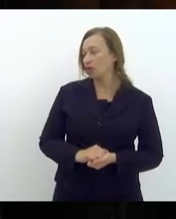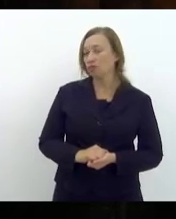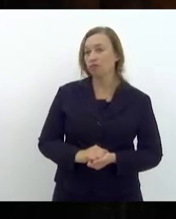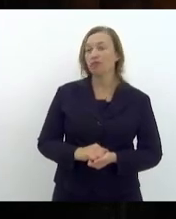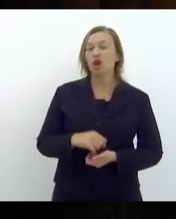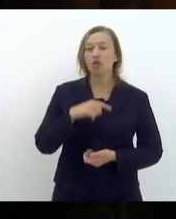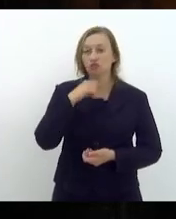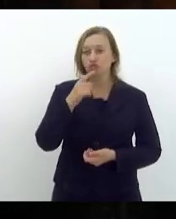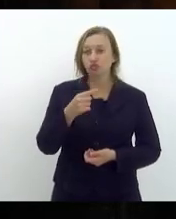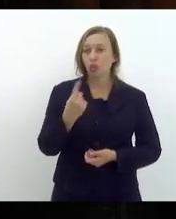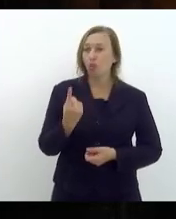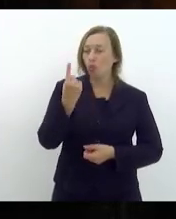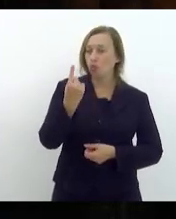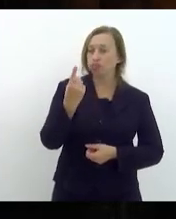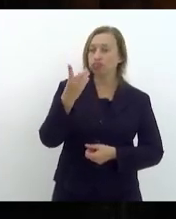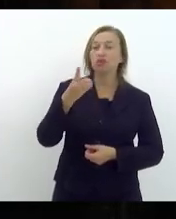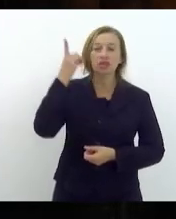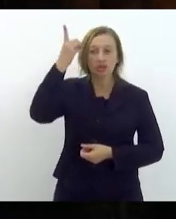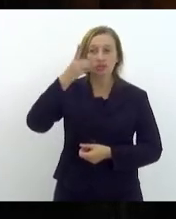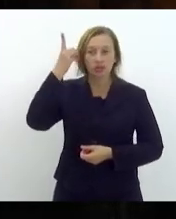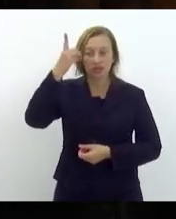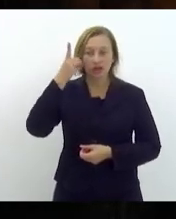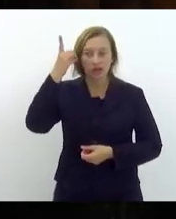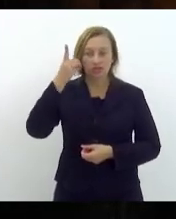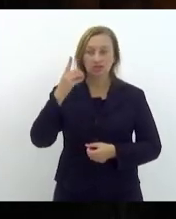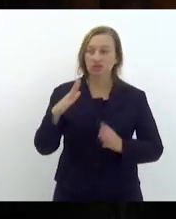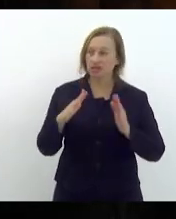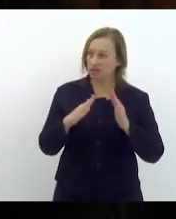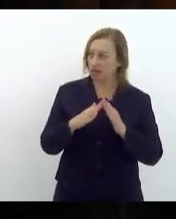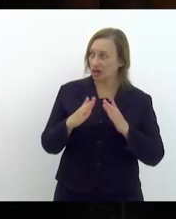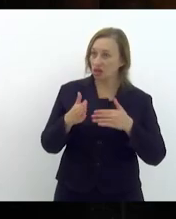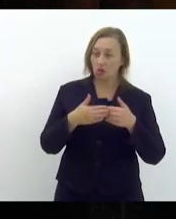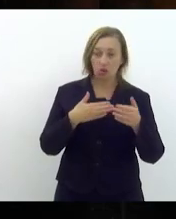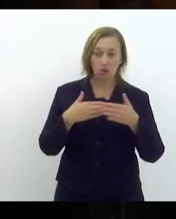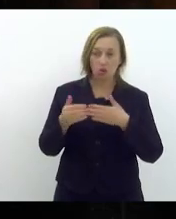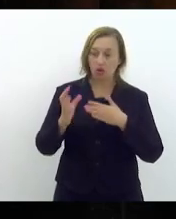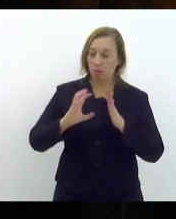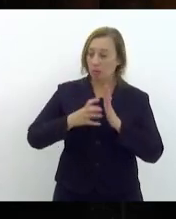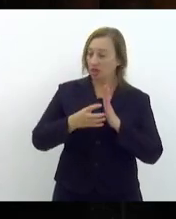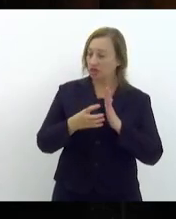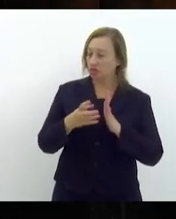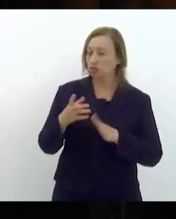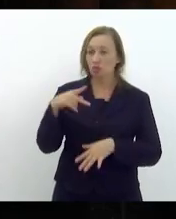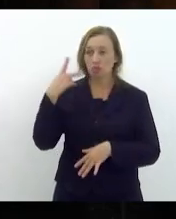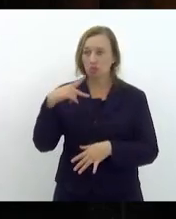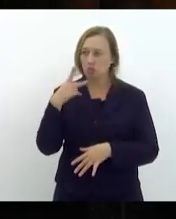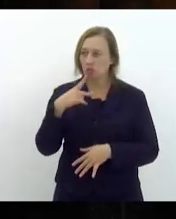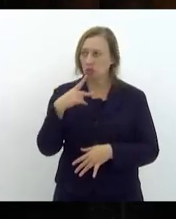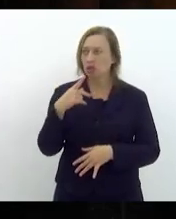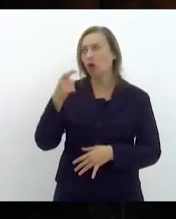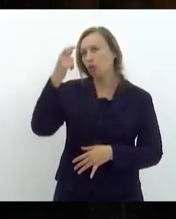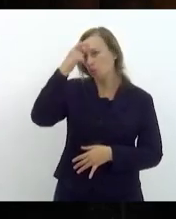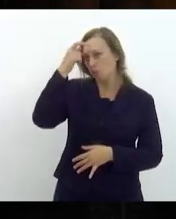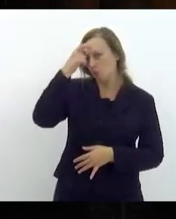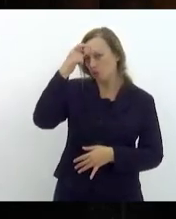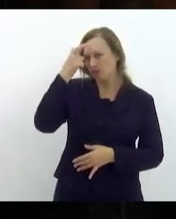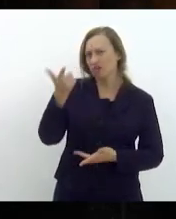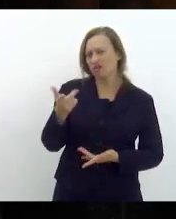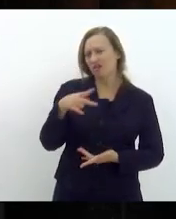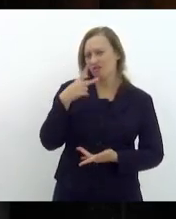que um deputado dessa casa de qualquer agremiação política em sã consciência